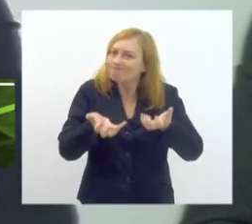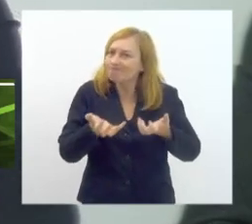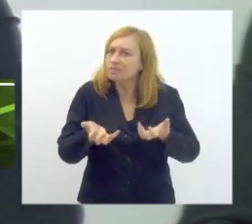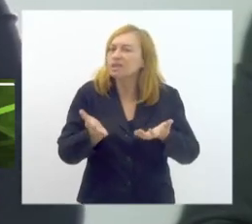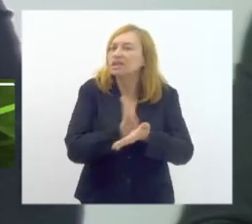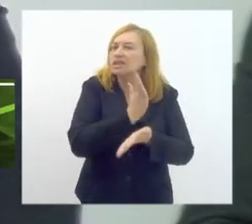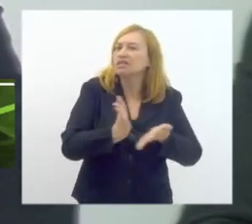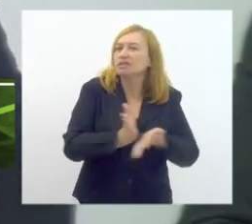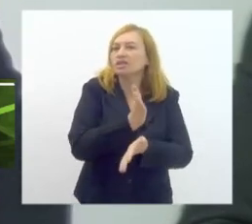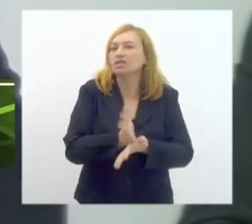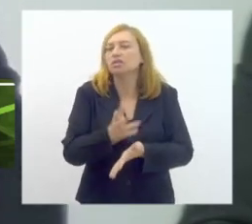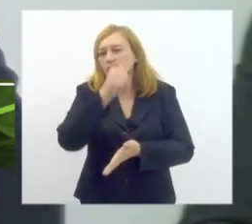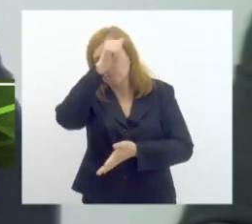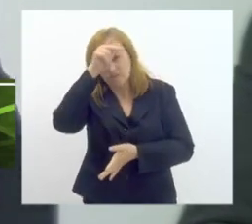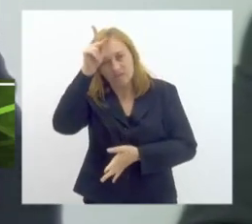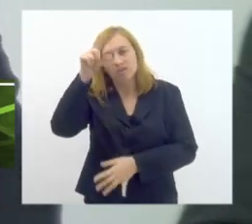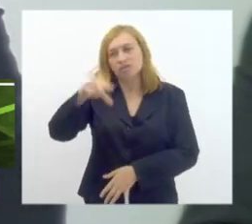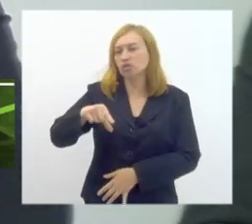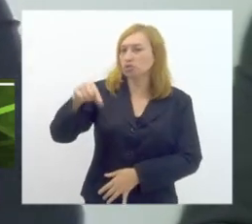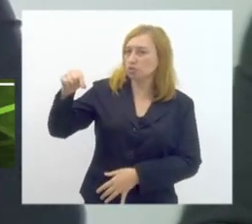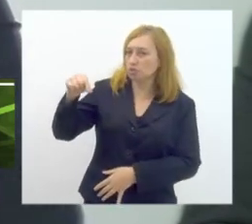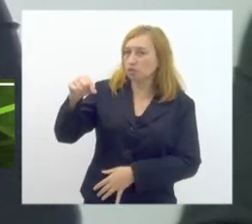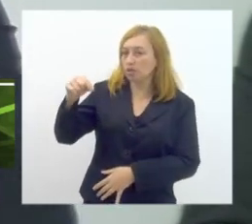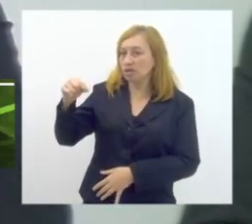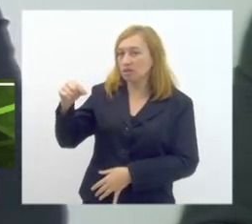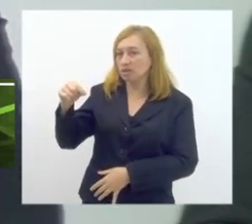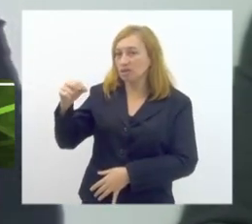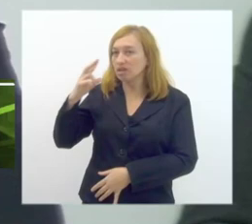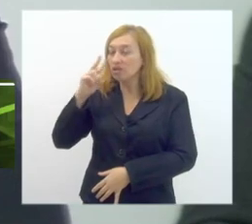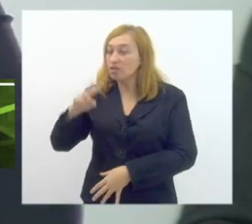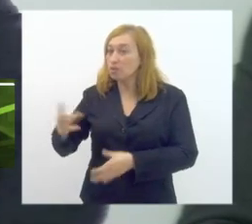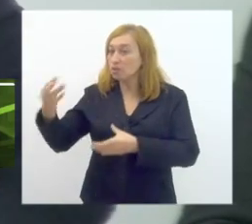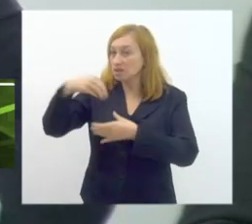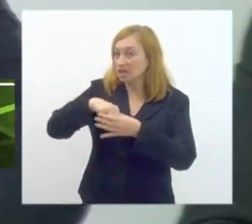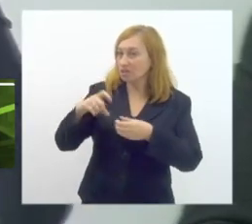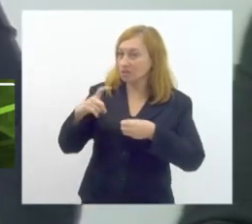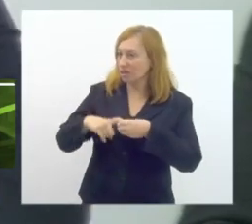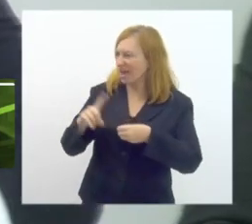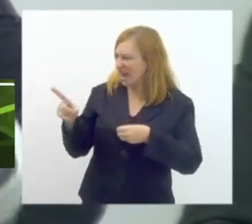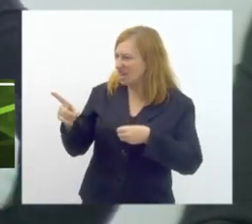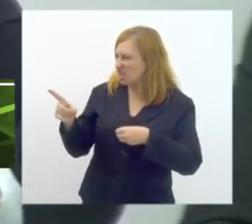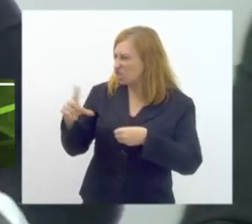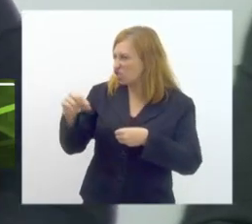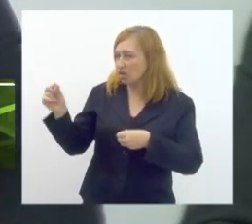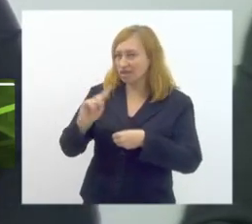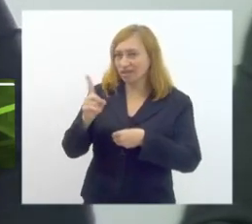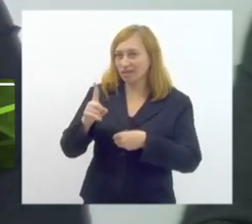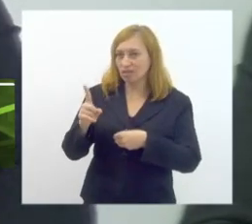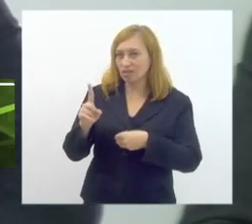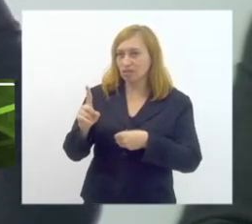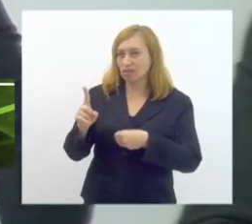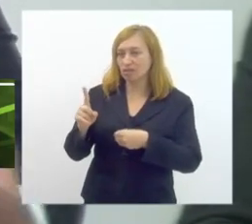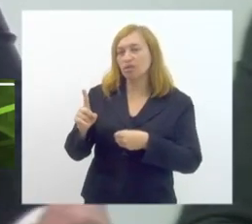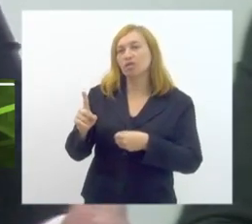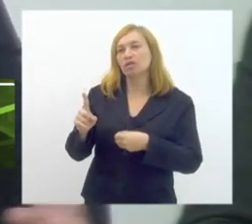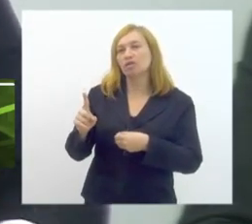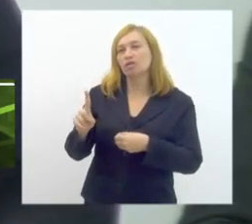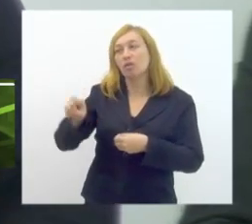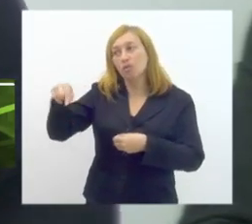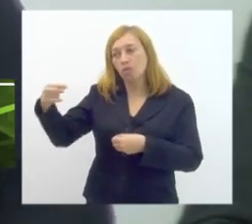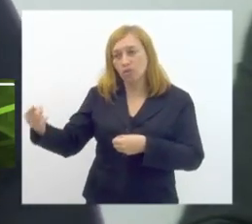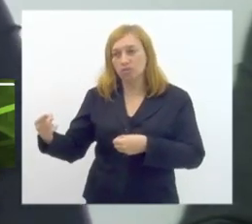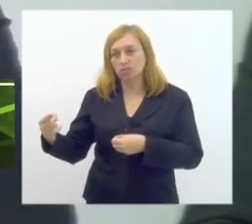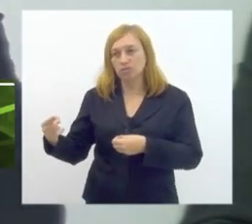o prefeito que foi eleito e se viu dentro de um consórcio, não foi ele que escolheu, foi o seu antecessor. Né? O consórcio tem 15